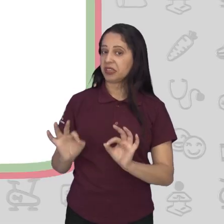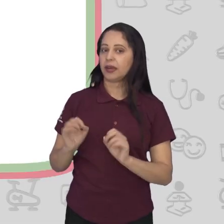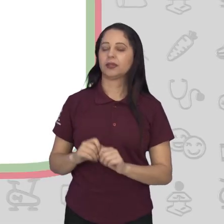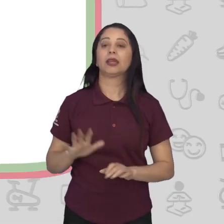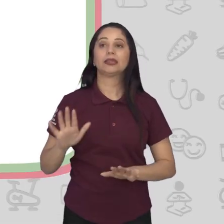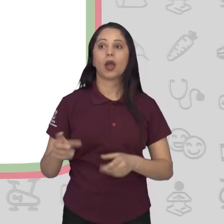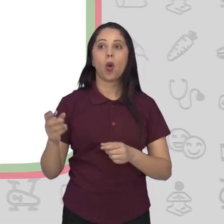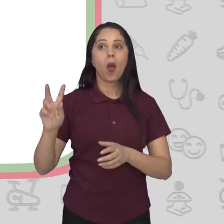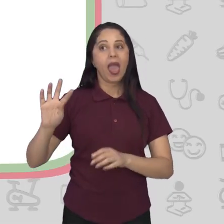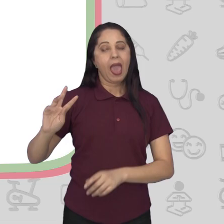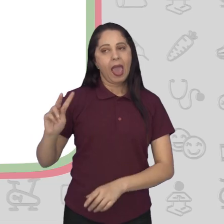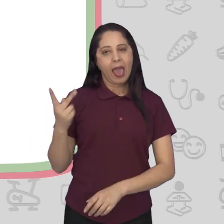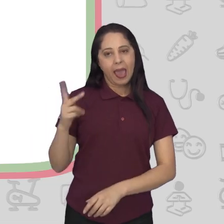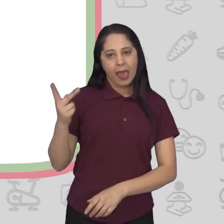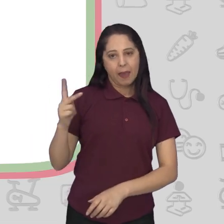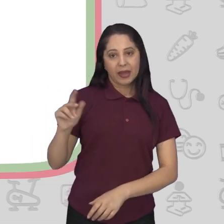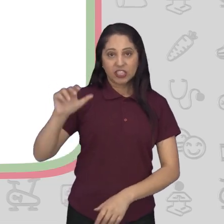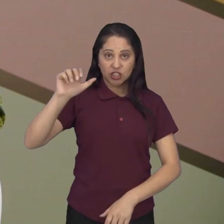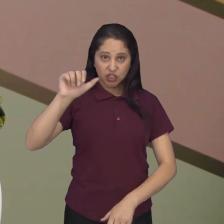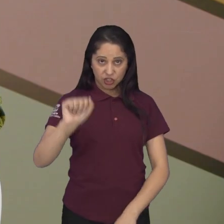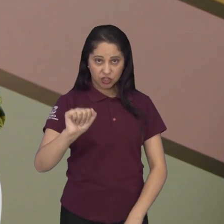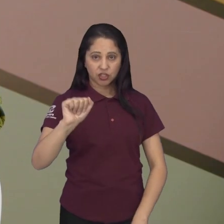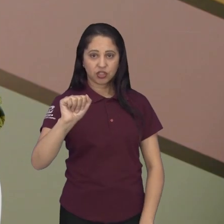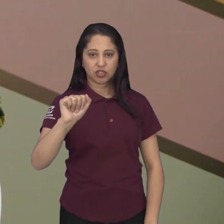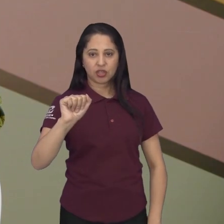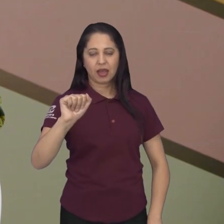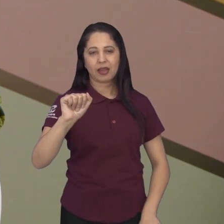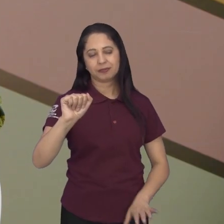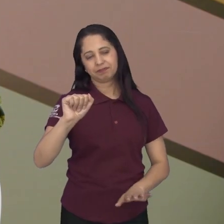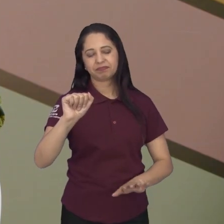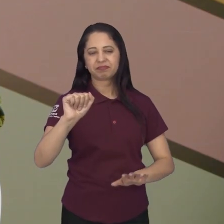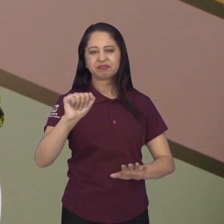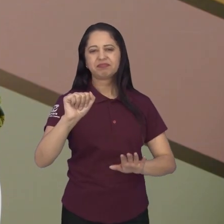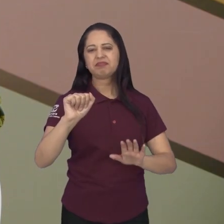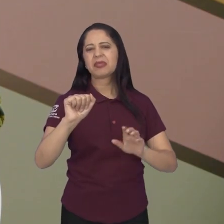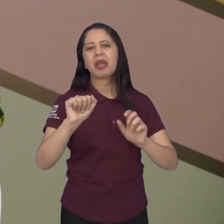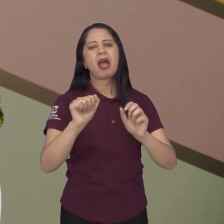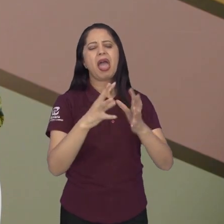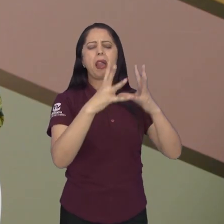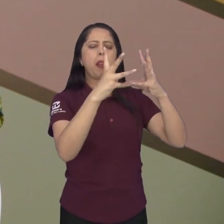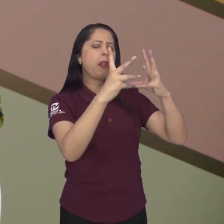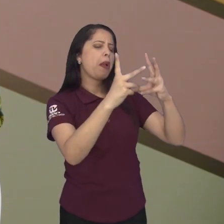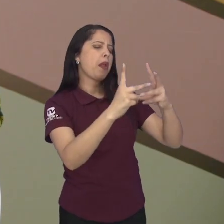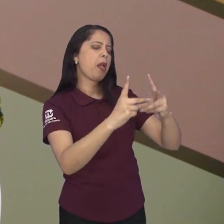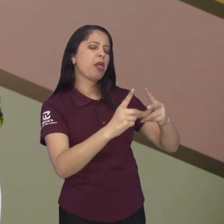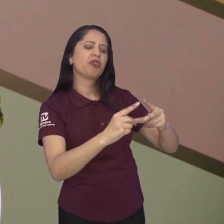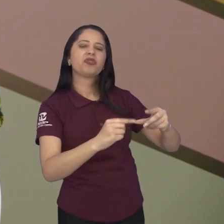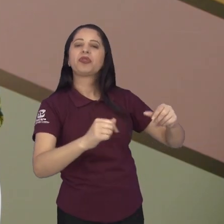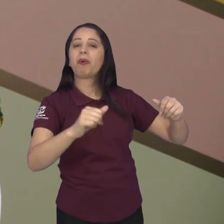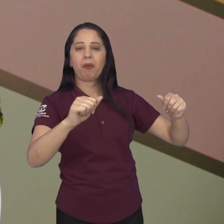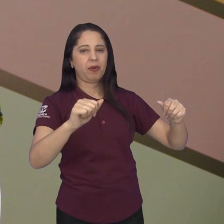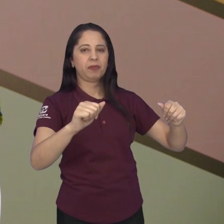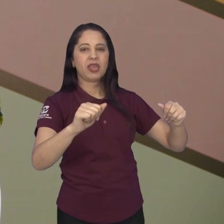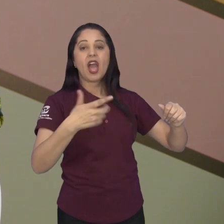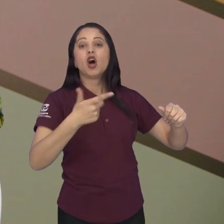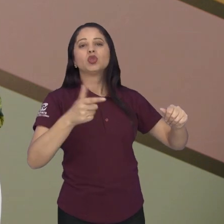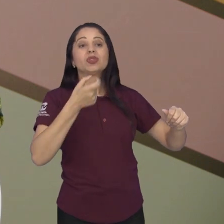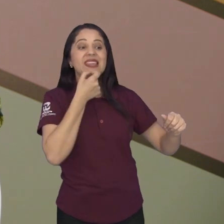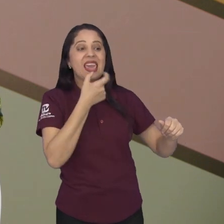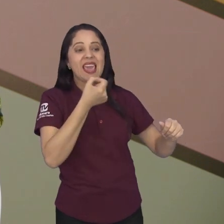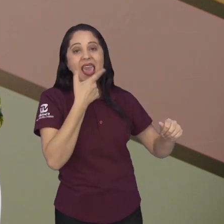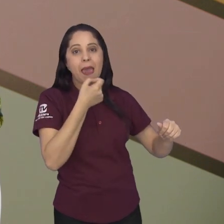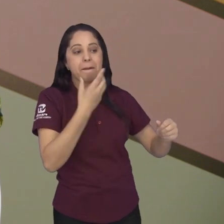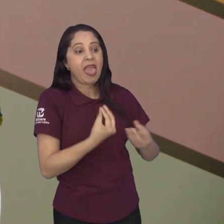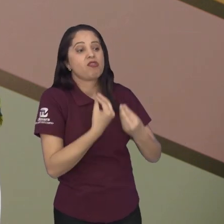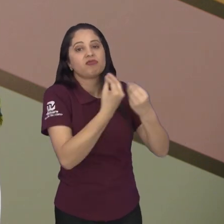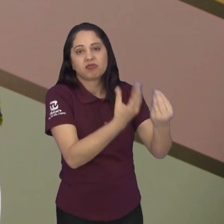pergunta. Para a hepatite A, como eu falei no início, na maioria das vezes é uma infecção que vai evoluir tranquilamente. Não existe nenhuma medicação